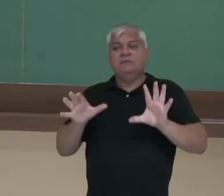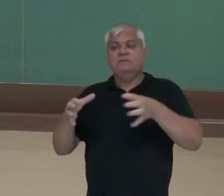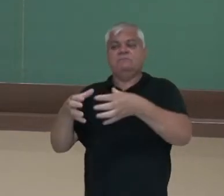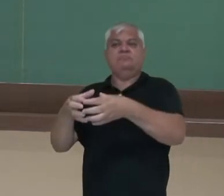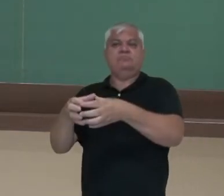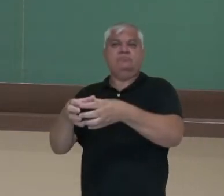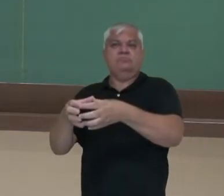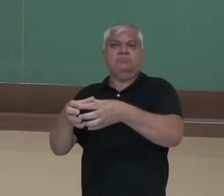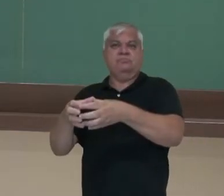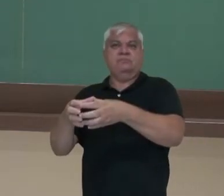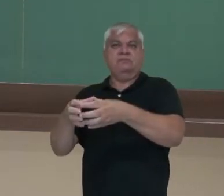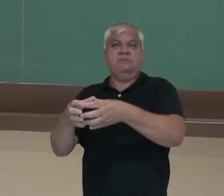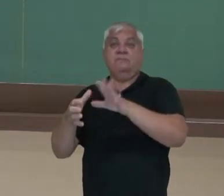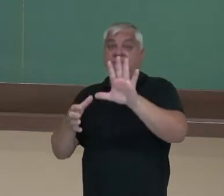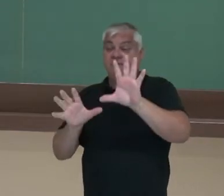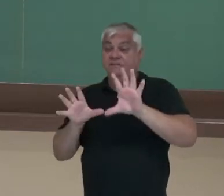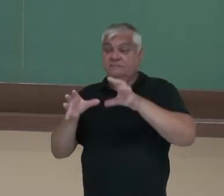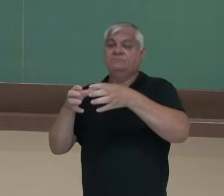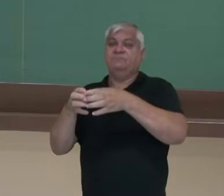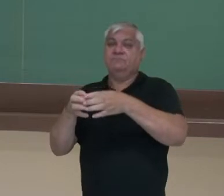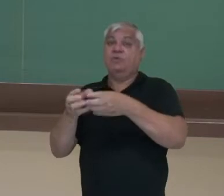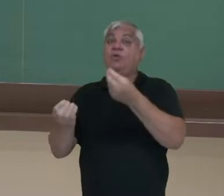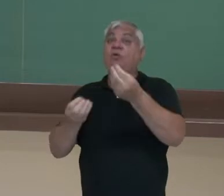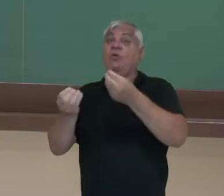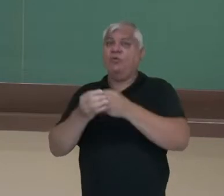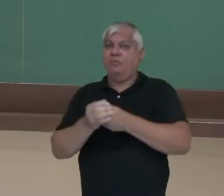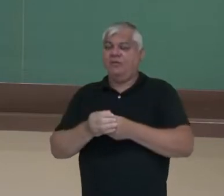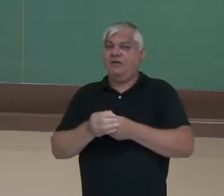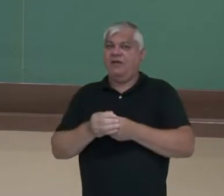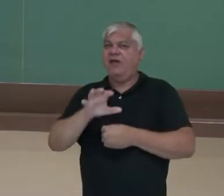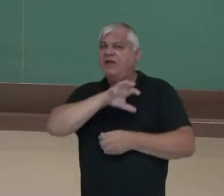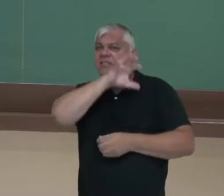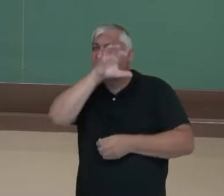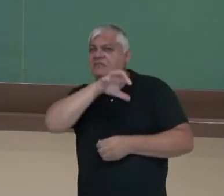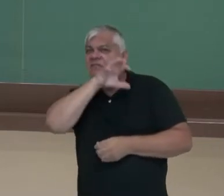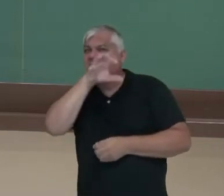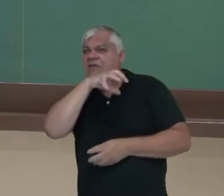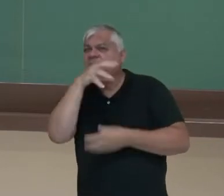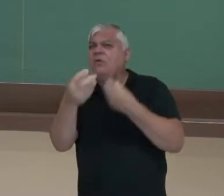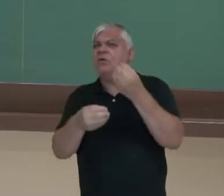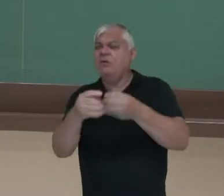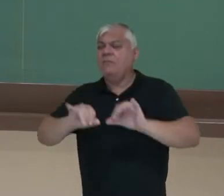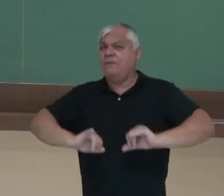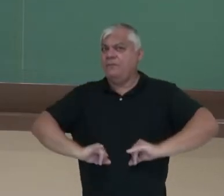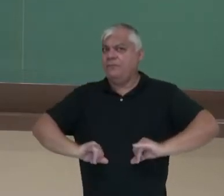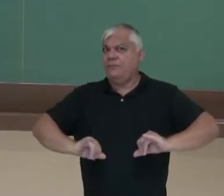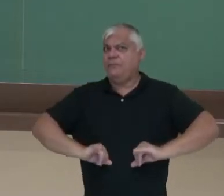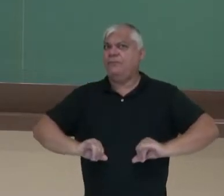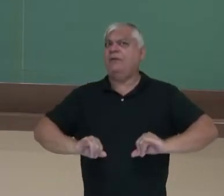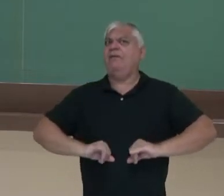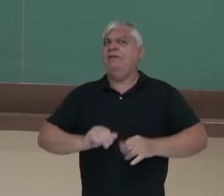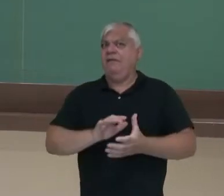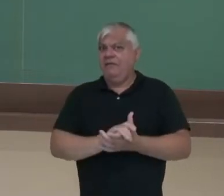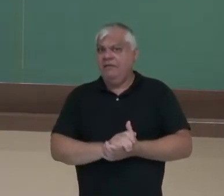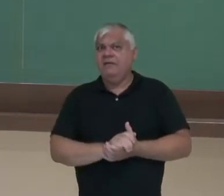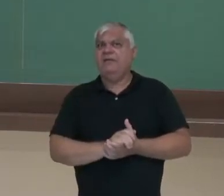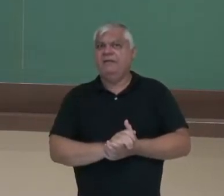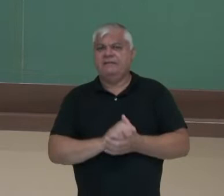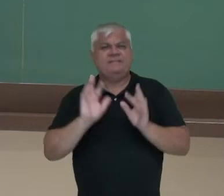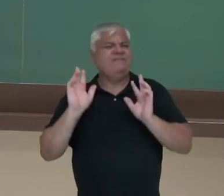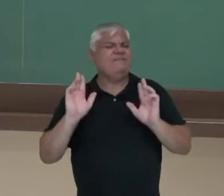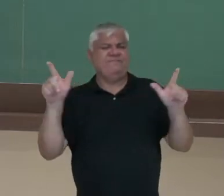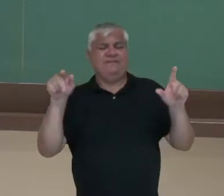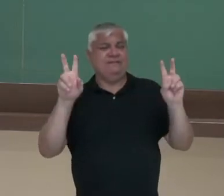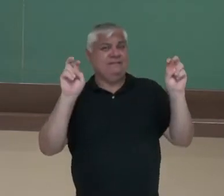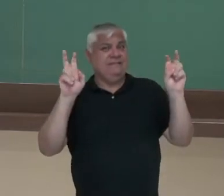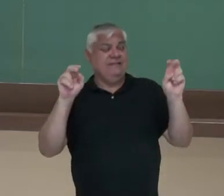outra discussão também, sobre a questão também dos animais e como judia muito deles também. Então assim, é um tema extremamente polêmico